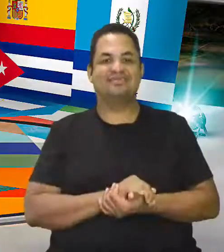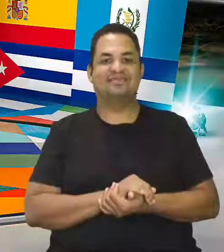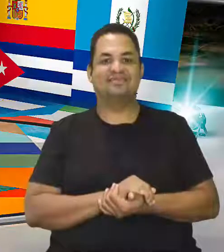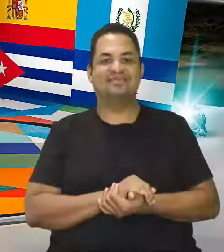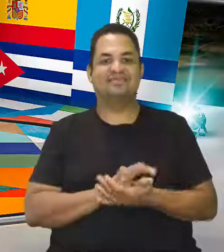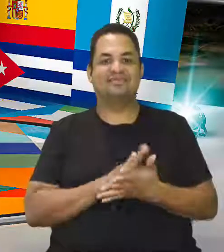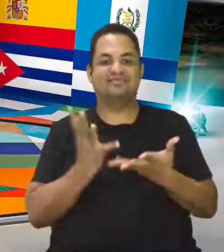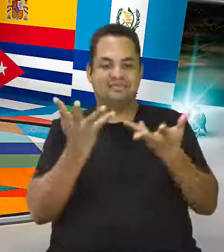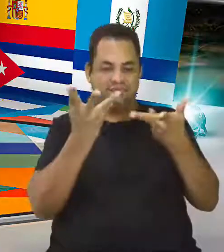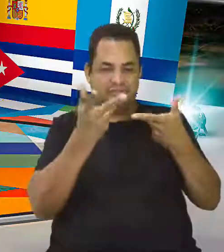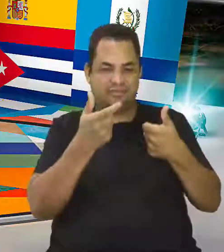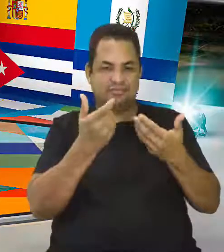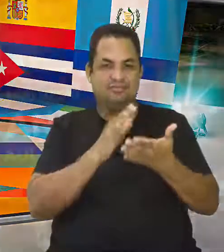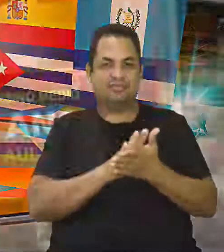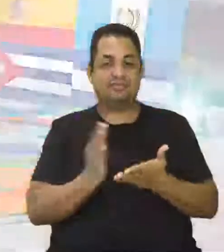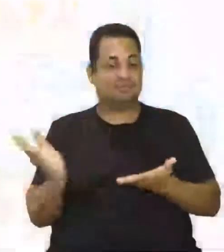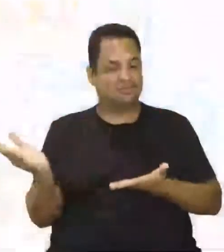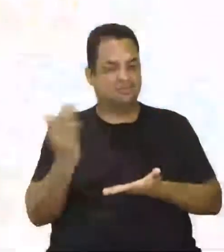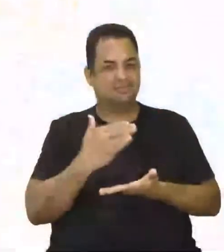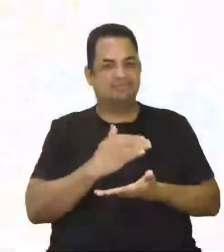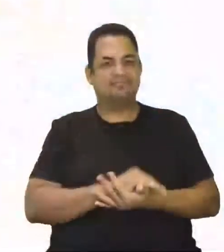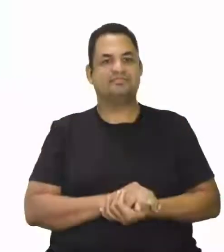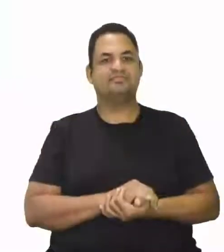nossas habilidades. Então, vamos lá.